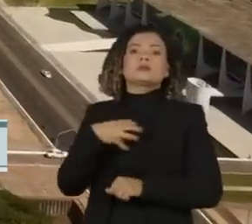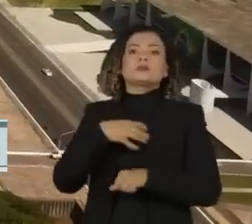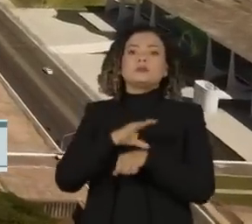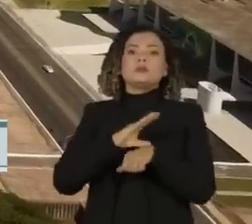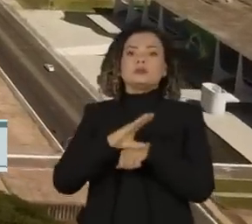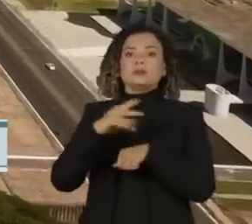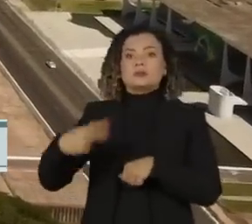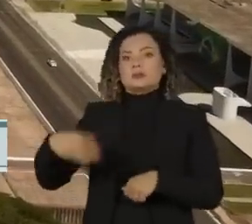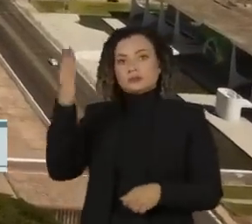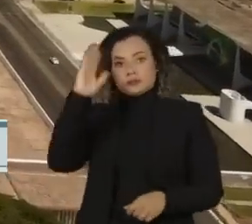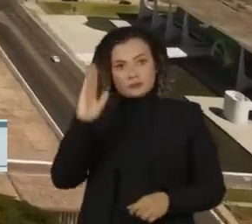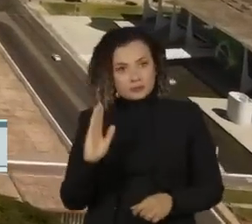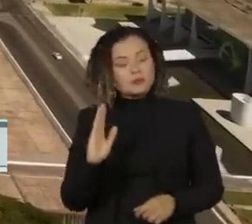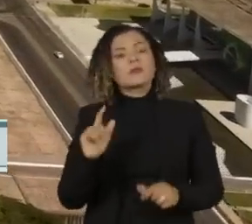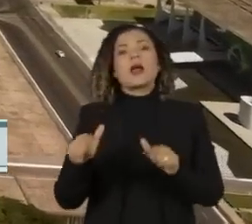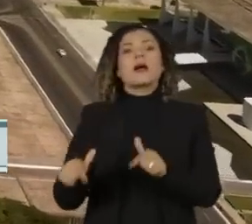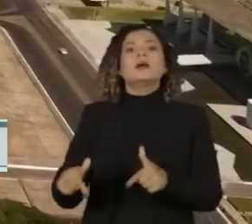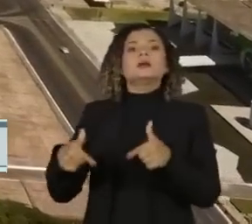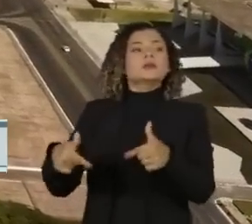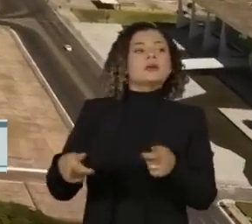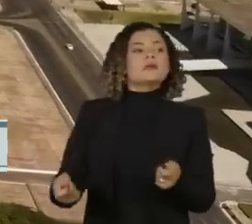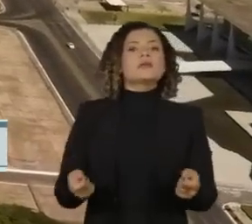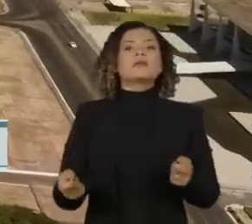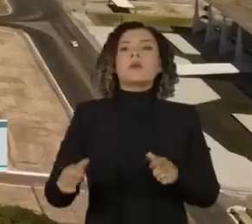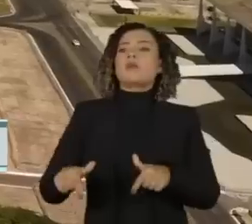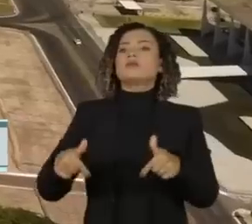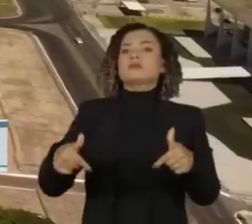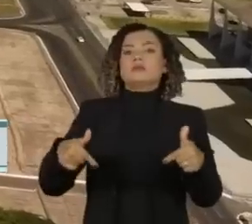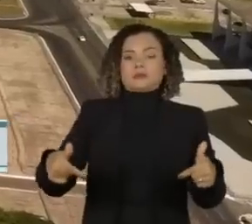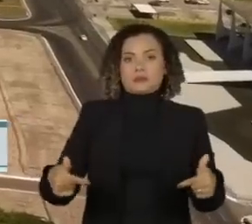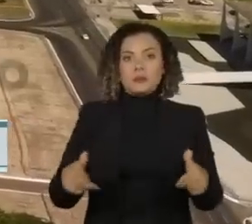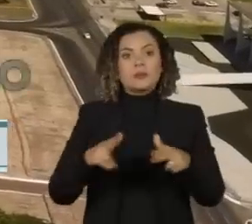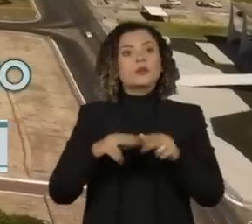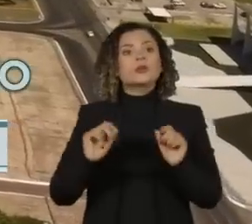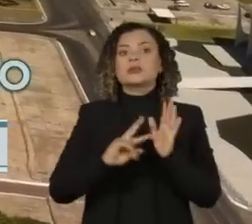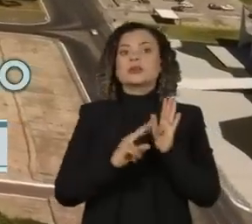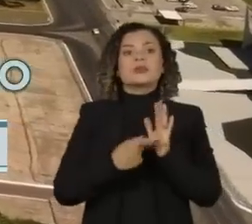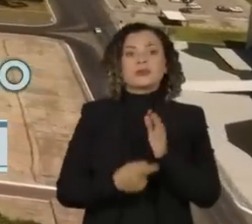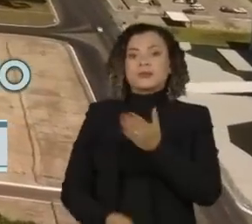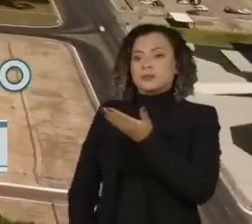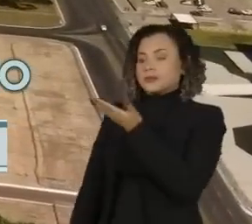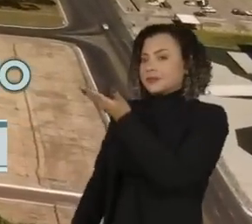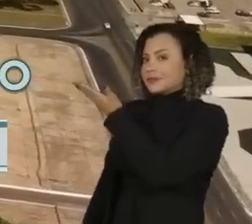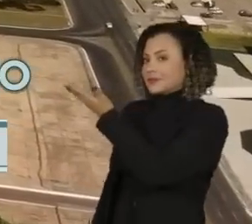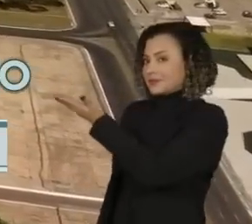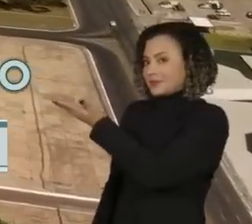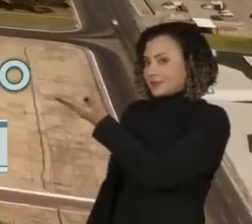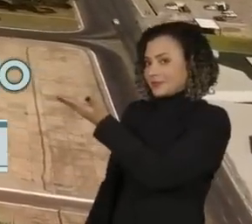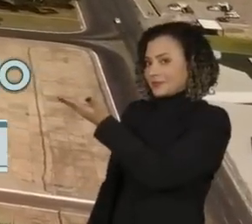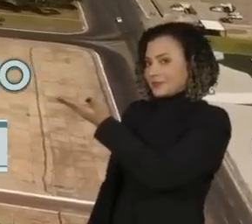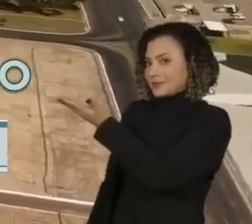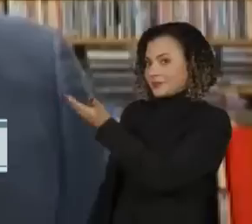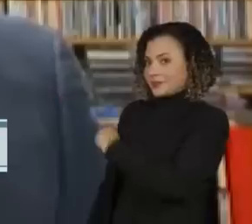constitucional brasileira agindo no limite da legalidade o chamado infralegalismo